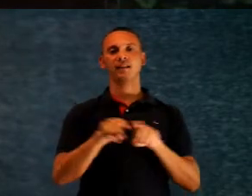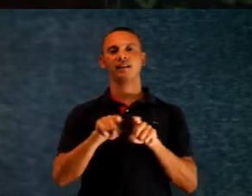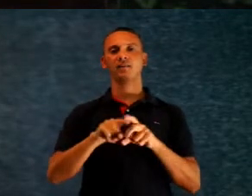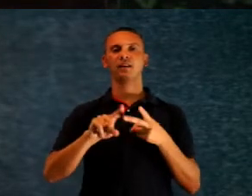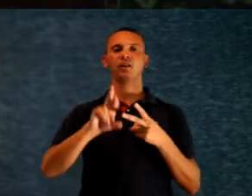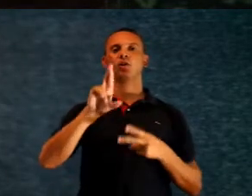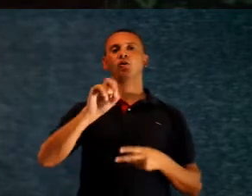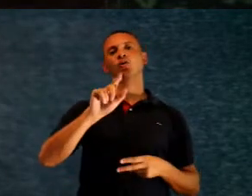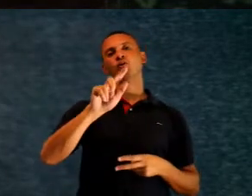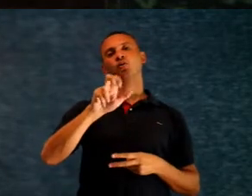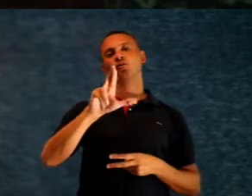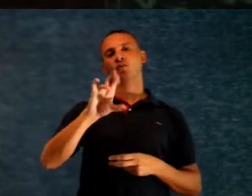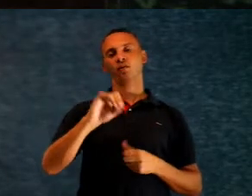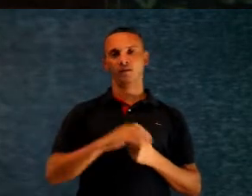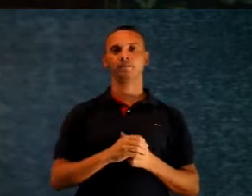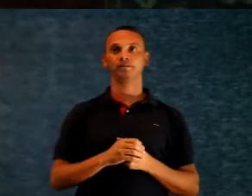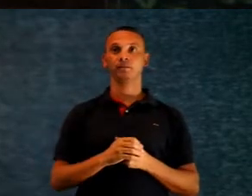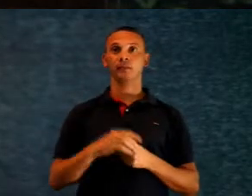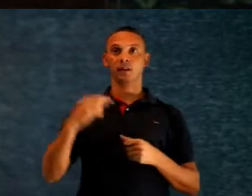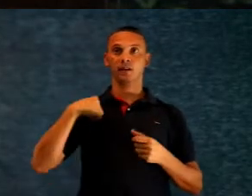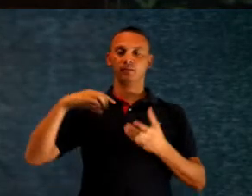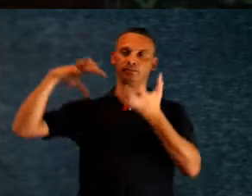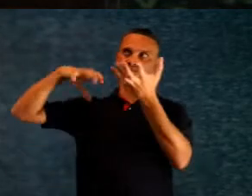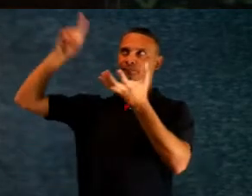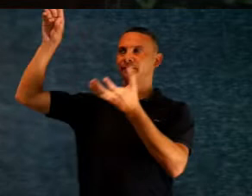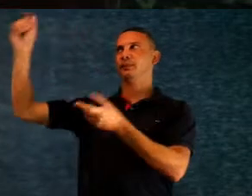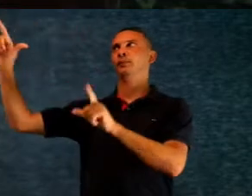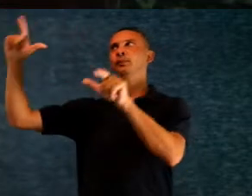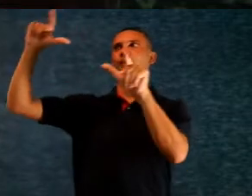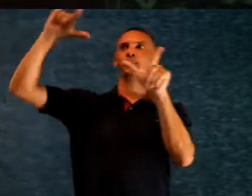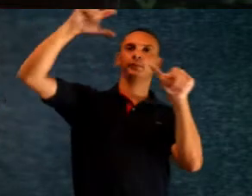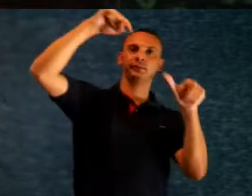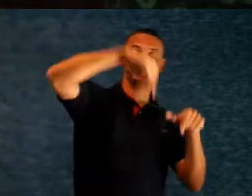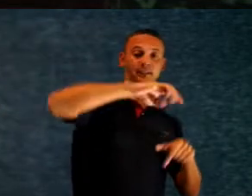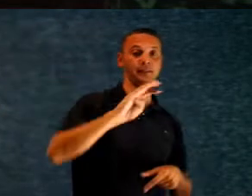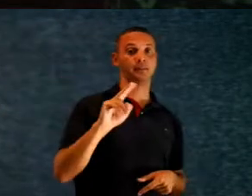E venho de Brasília a Belo Horizonte como